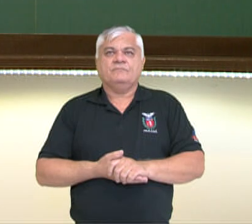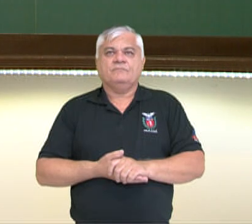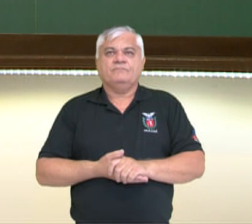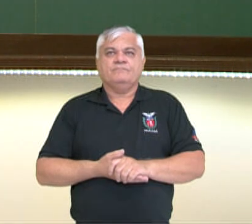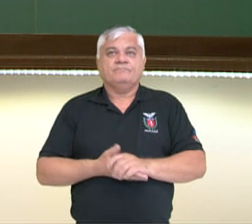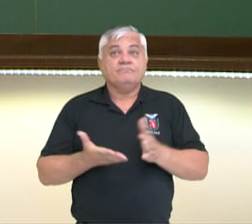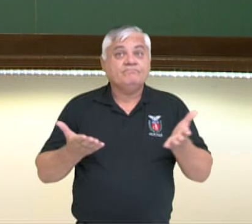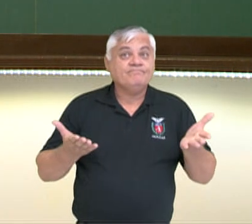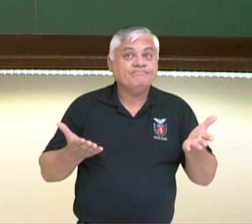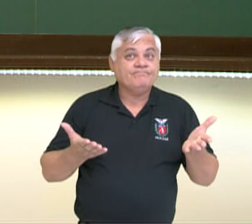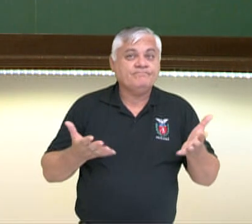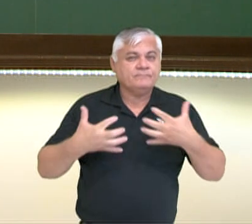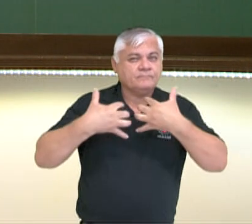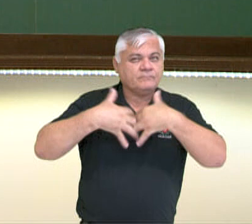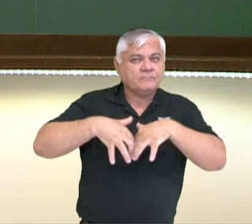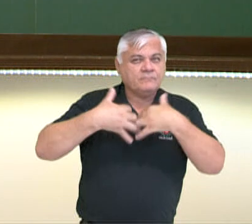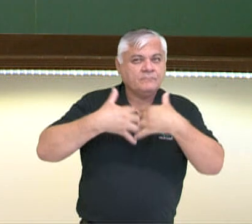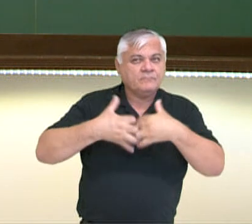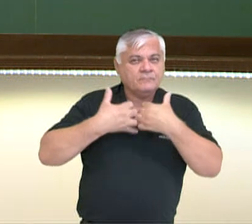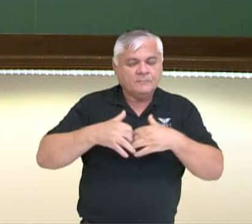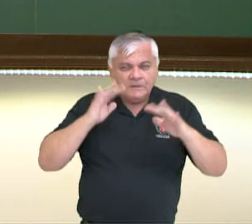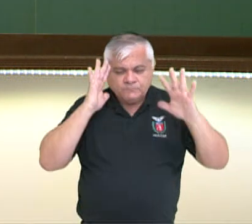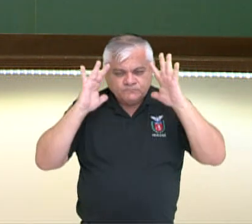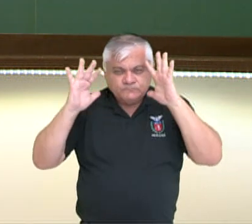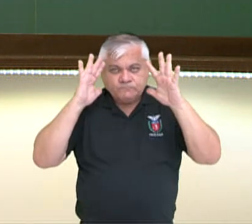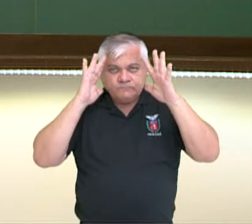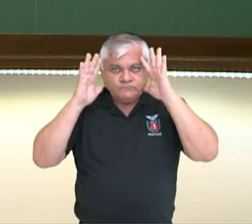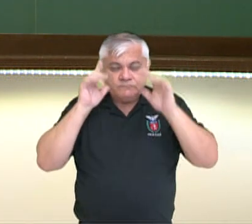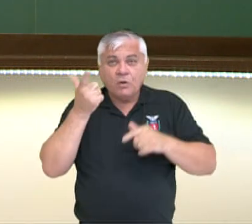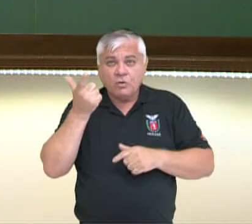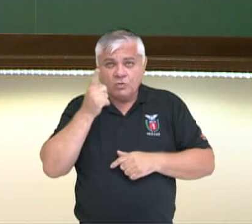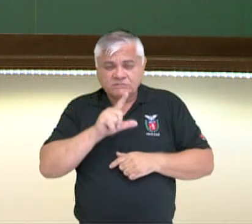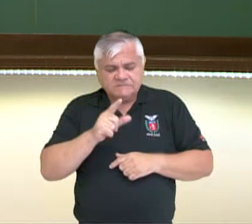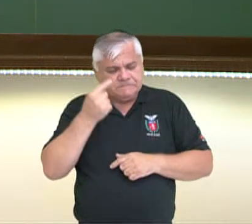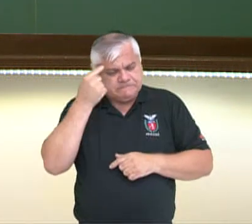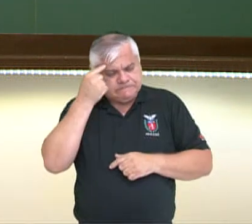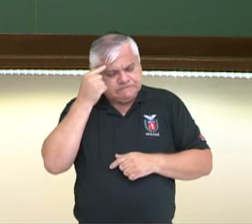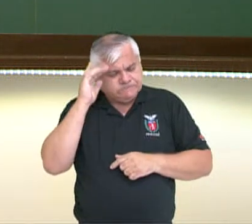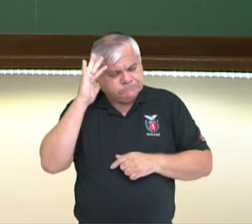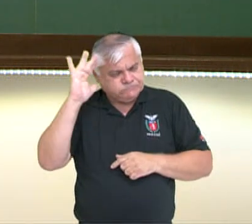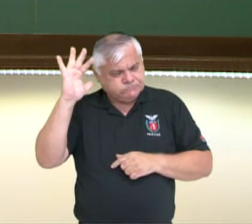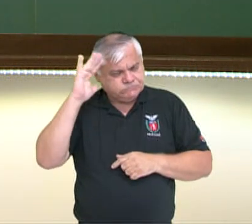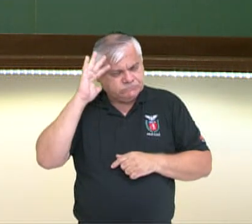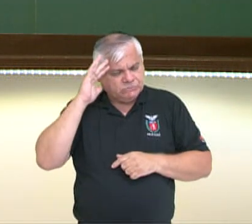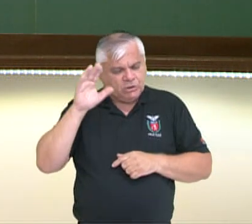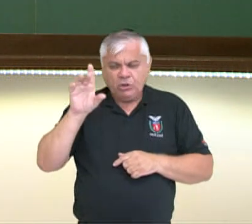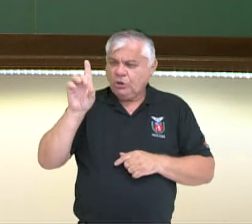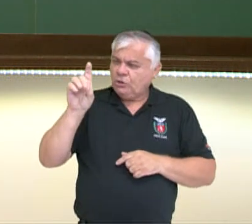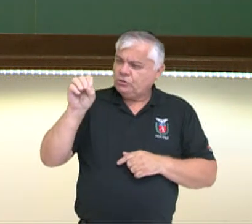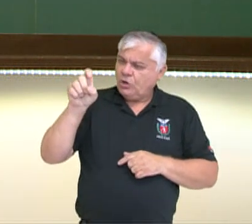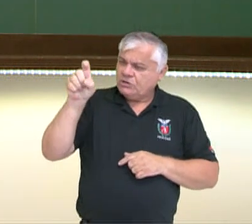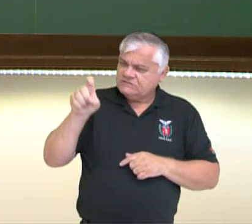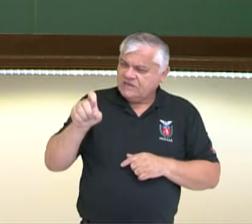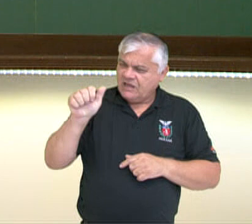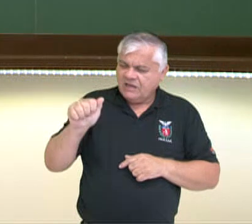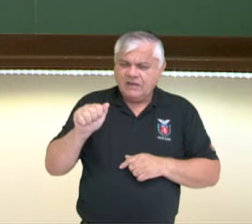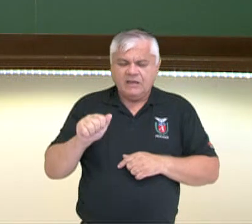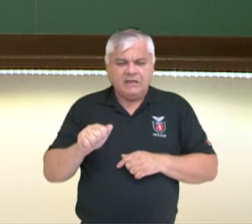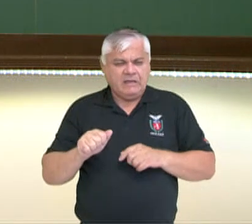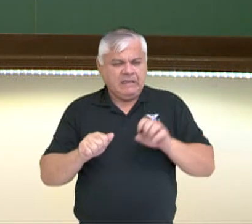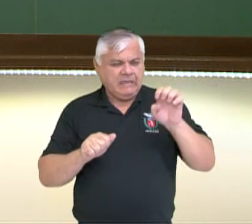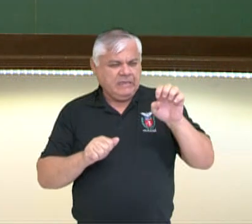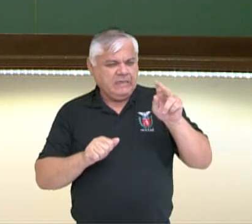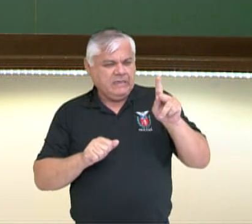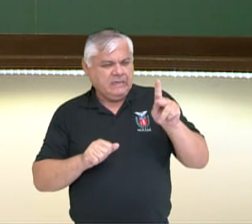E aí, pessoal, refletiram sobre essa questão? Conseguiram pensar aí e lembrar o que é doxa, o que é episteme?